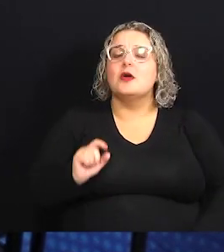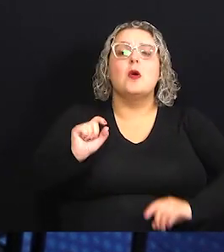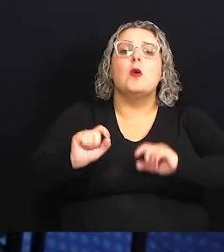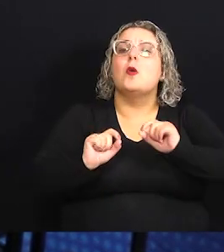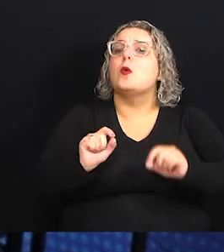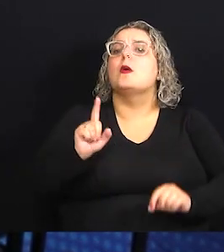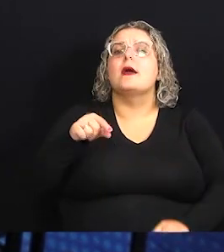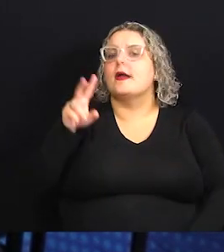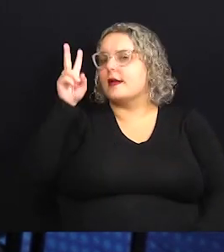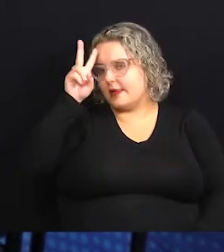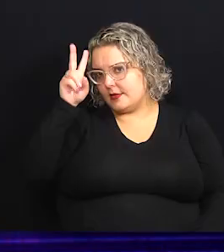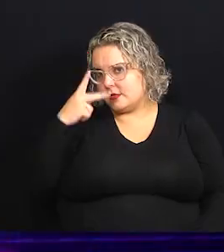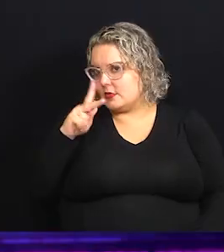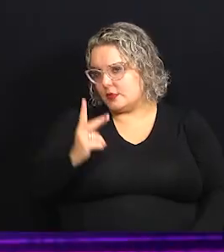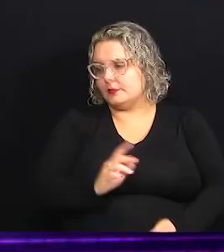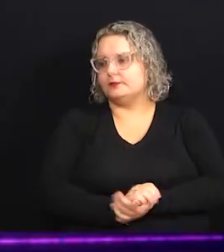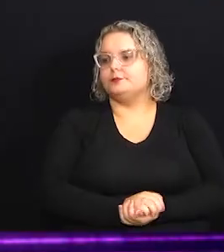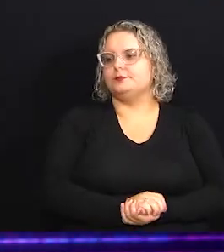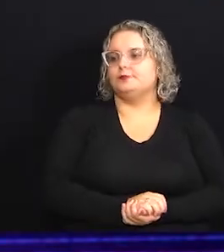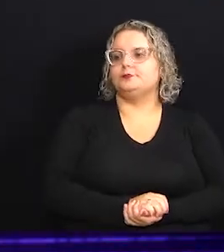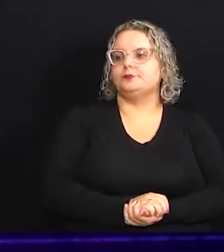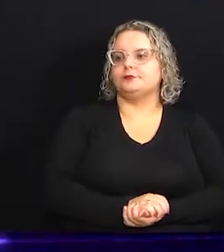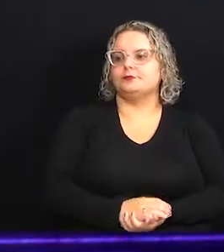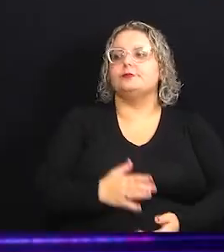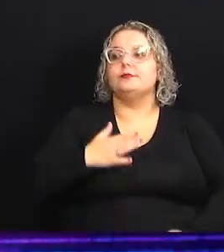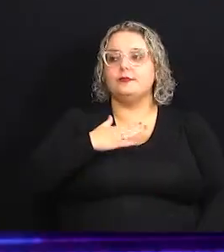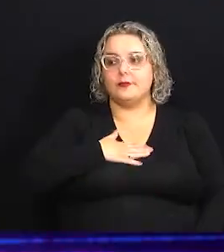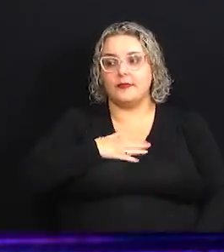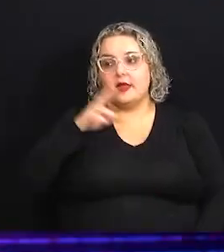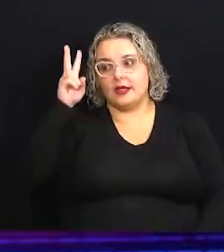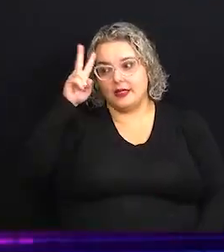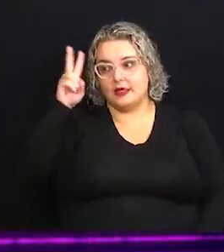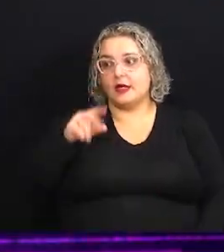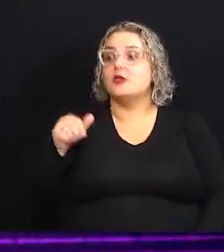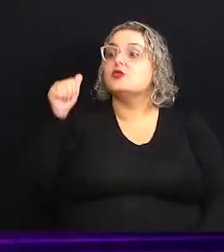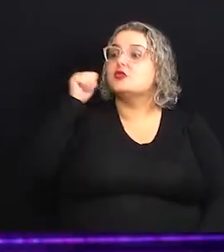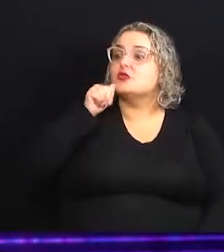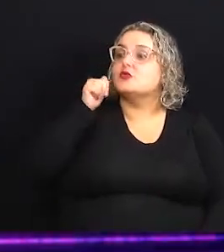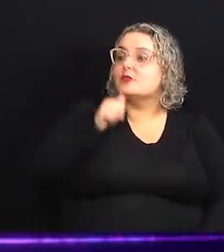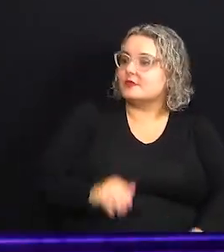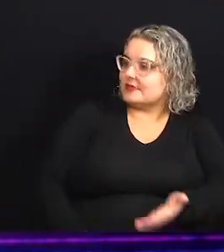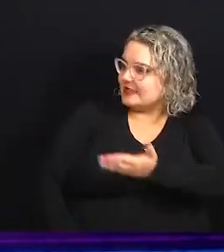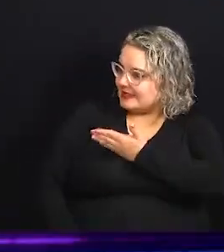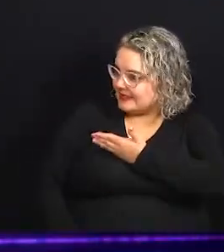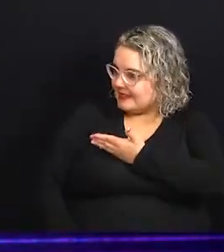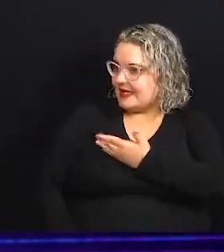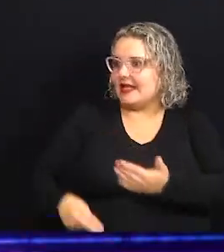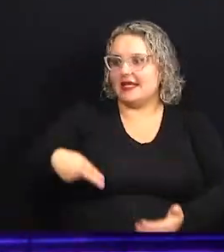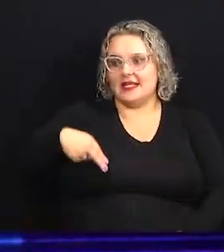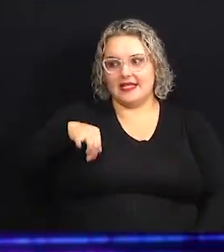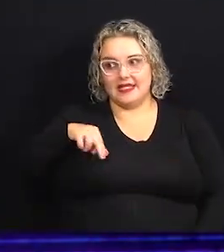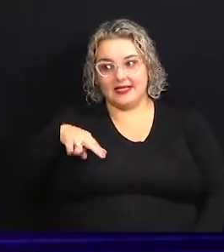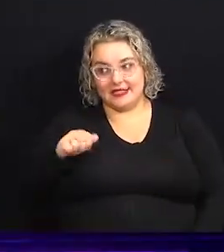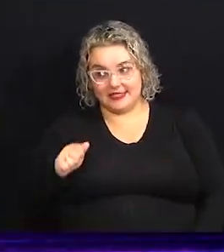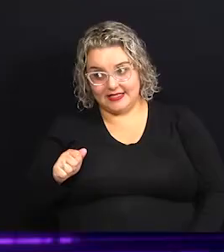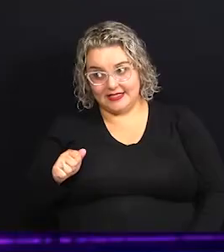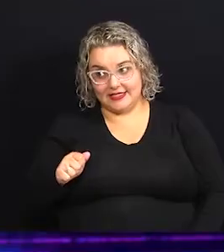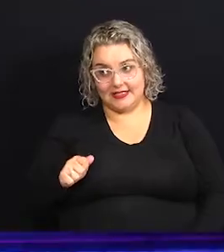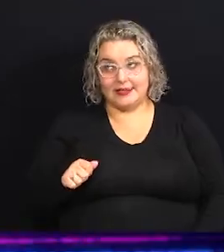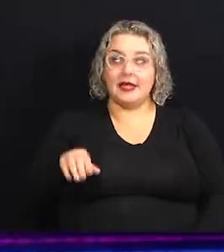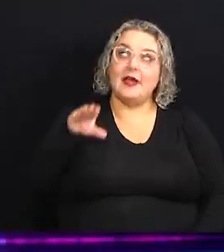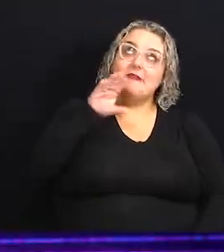se trata a sua história? A minha história é sobre uma menina, Nina, que é uma